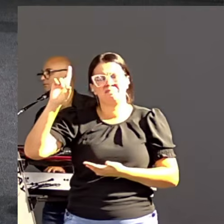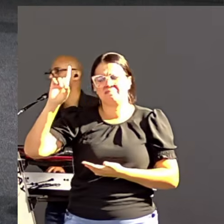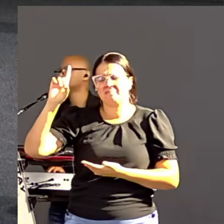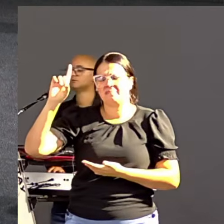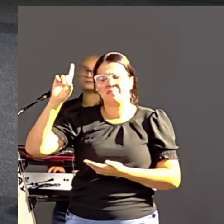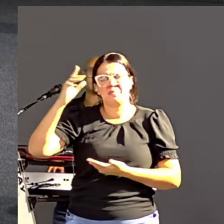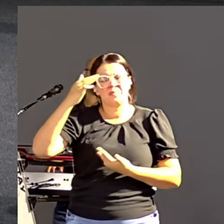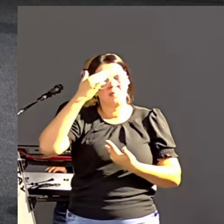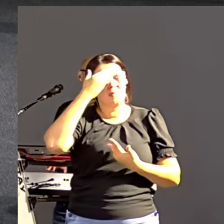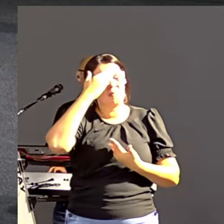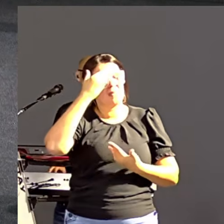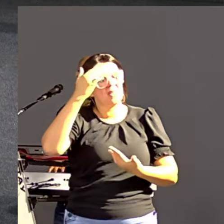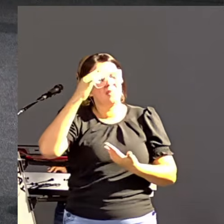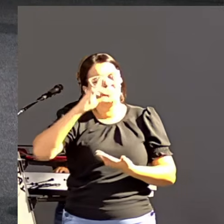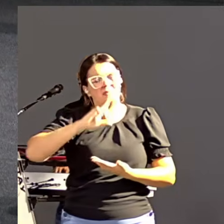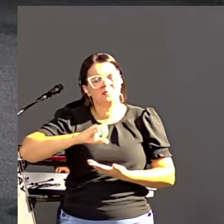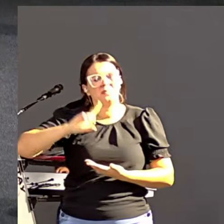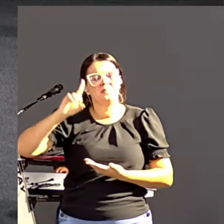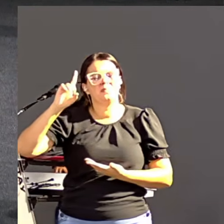Obrigado, meu Deus.